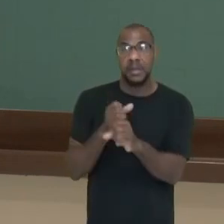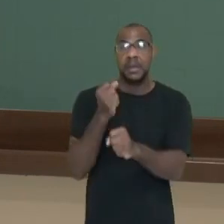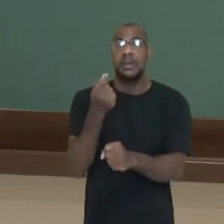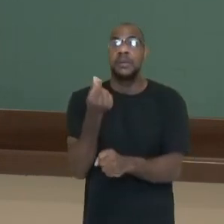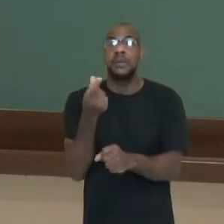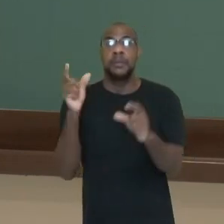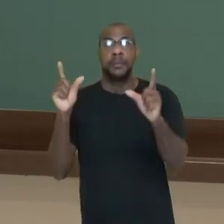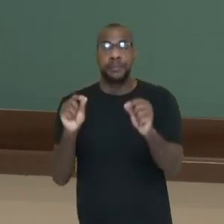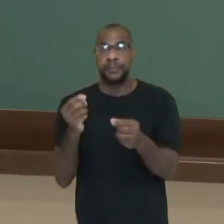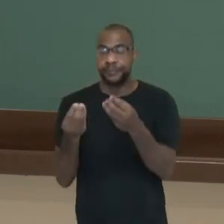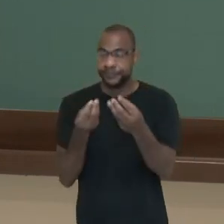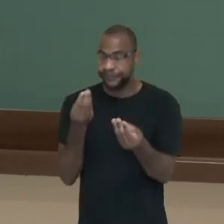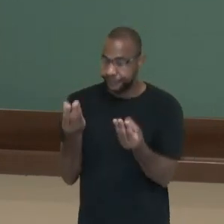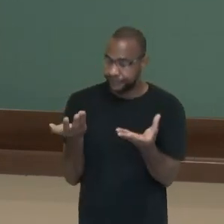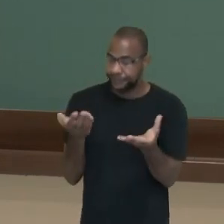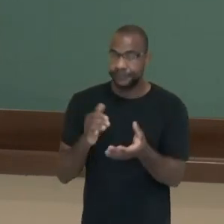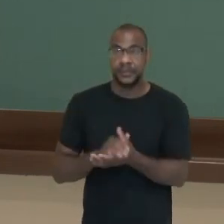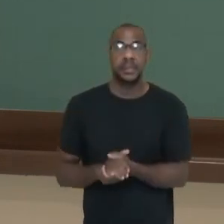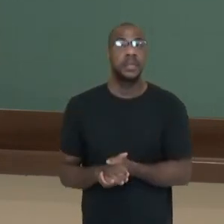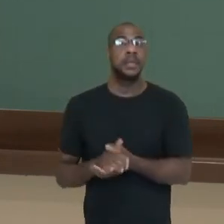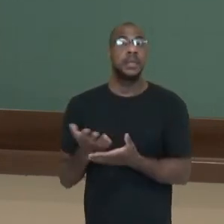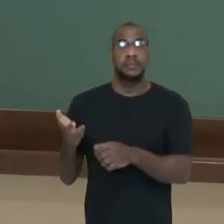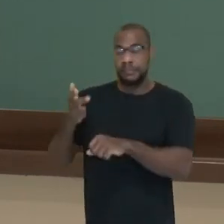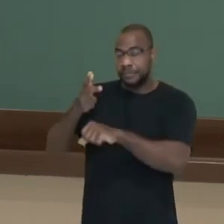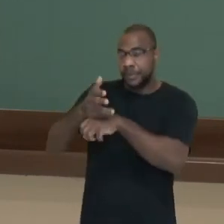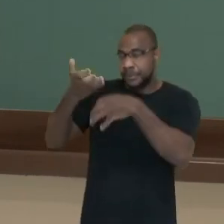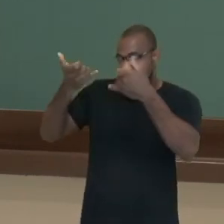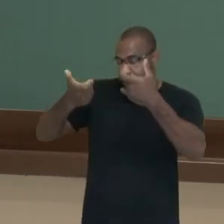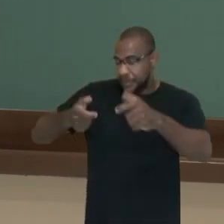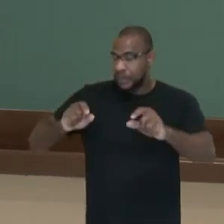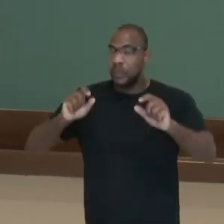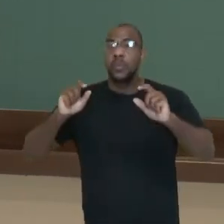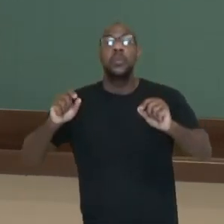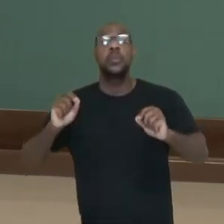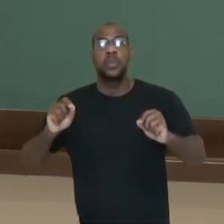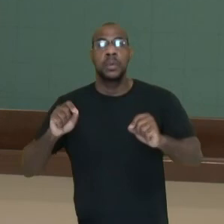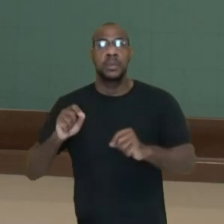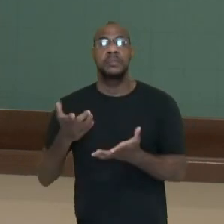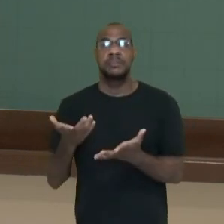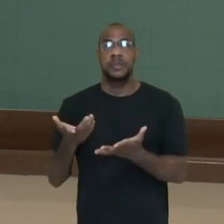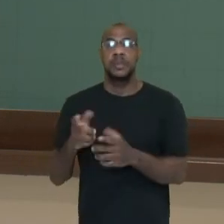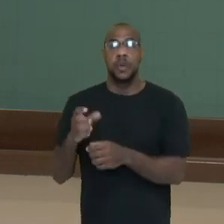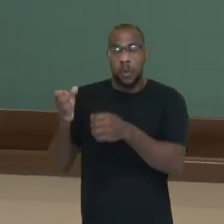tão almejado na economia norte-americana. Nesse vídeo nós falamos sobre